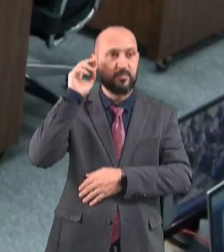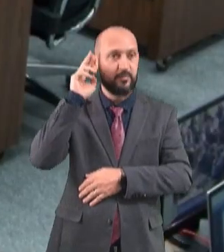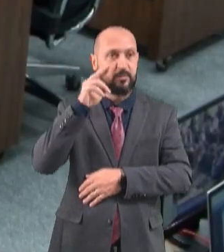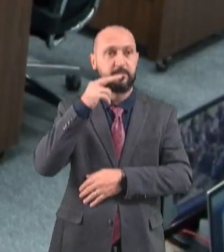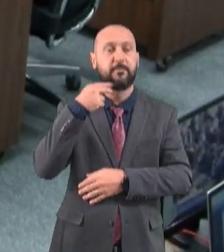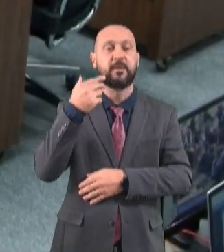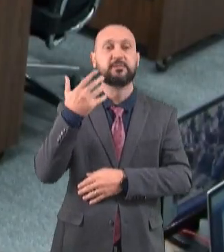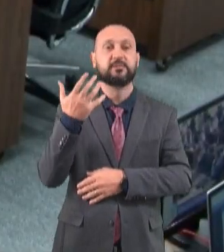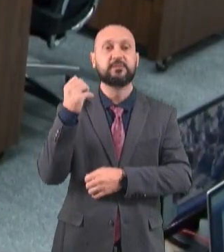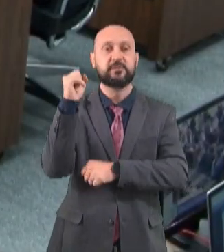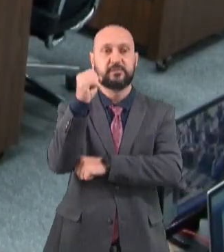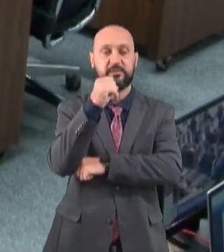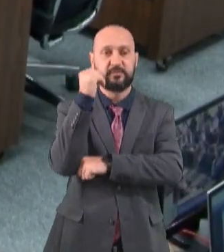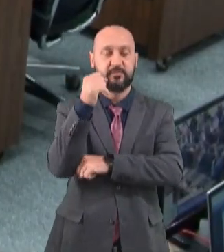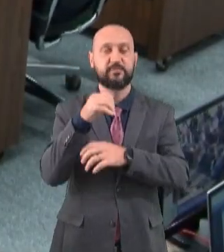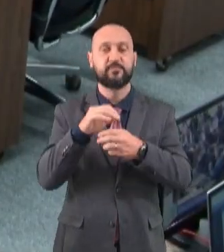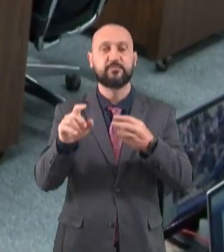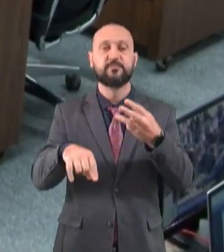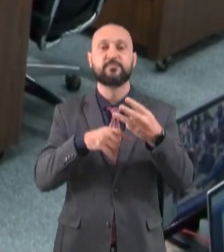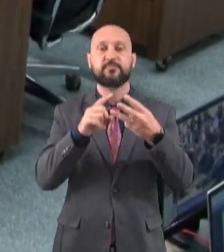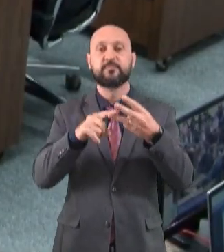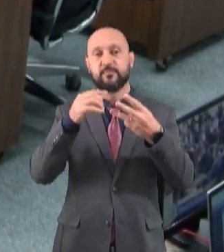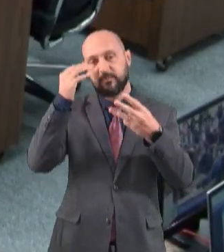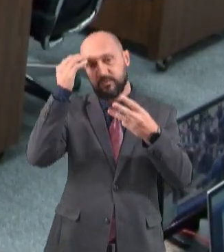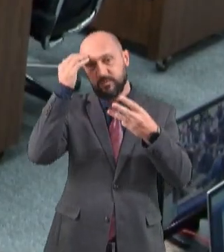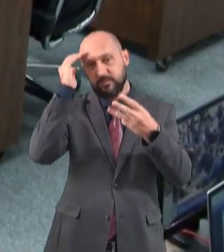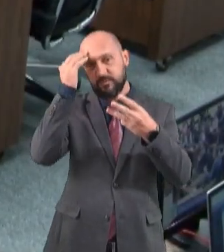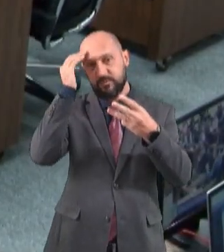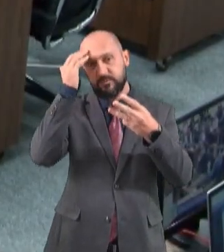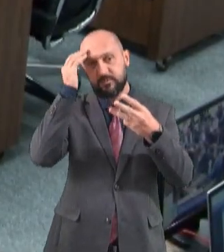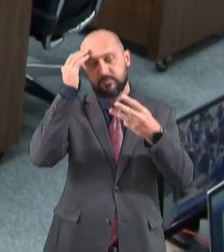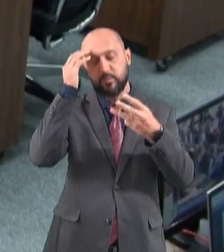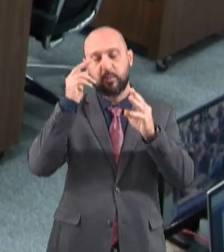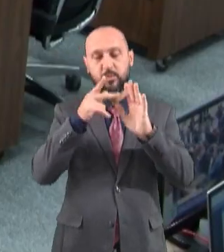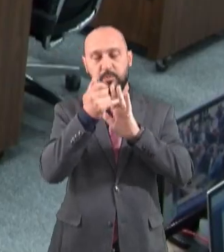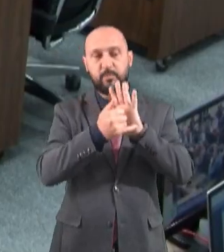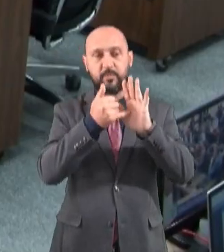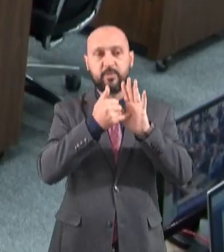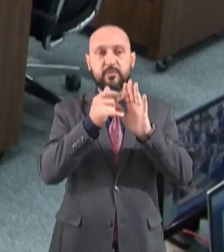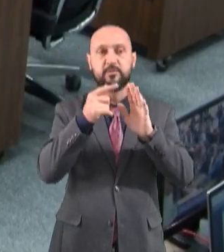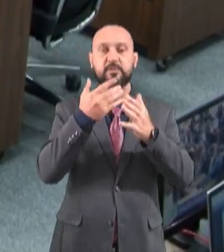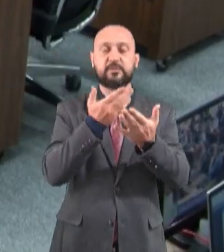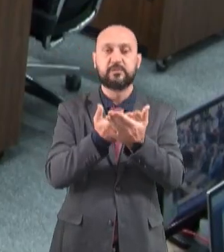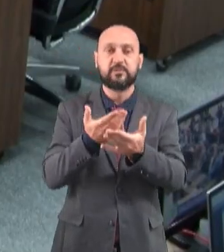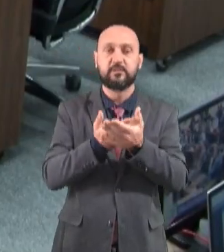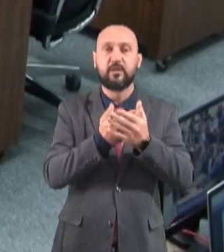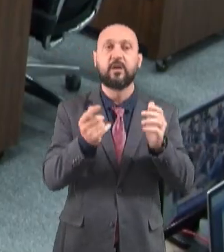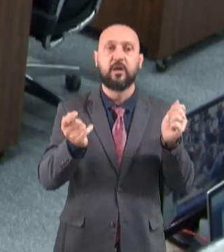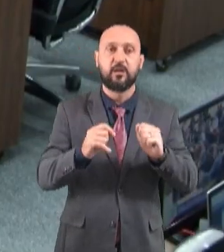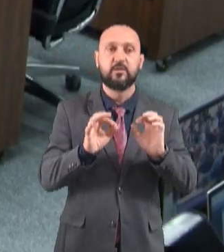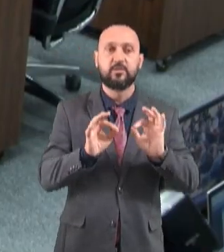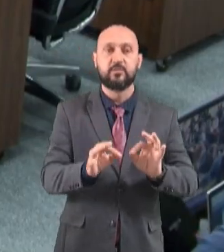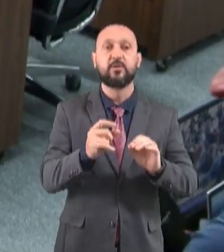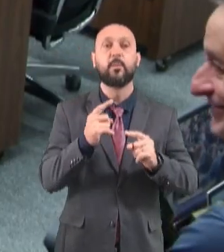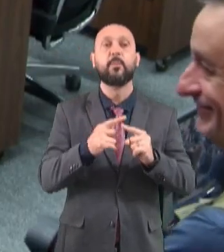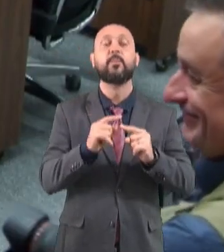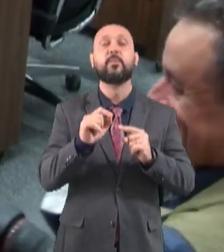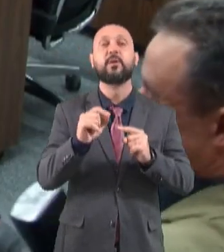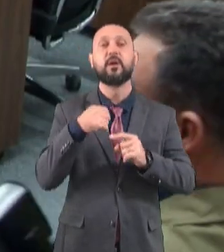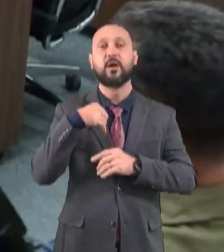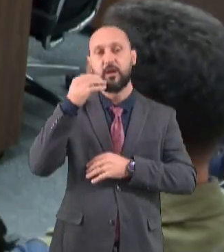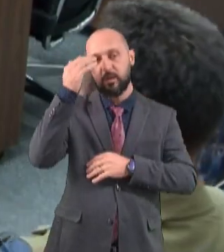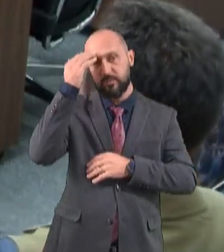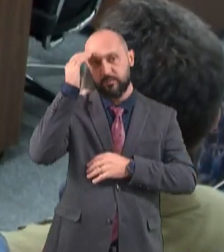mais grave. Terceiro, entendemos de que o projeto, depois de estudado, é legítimo. Afinal